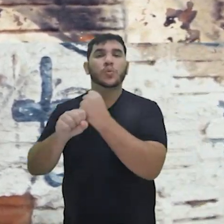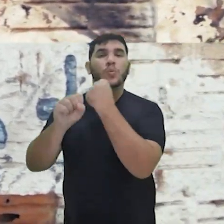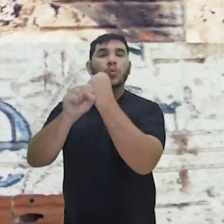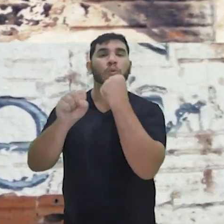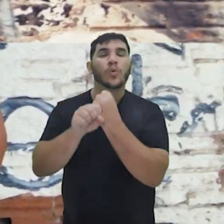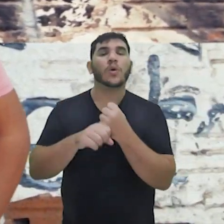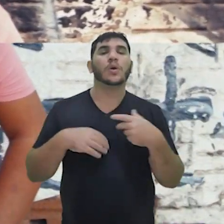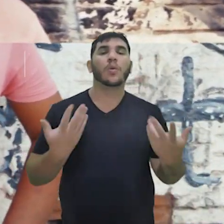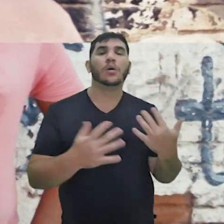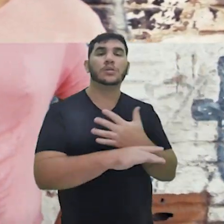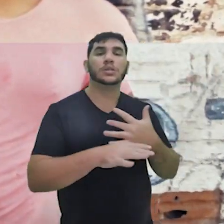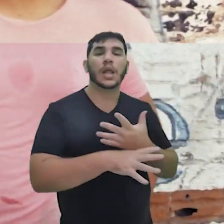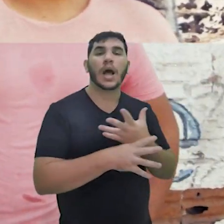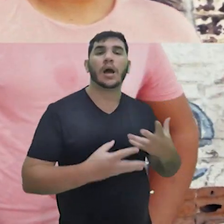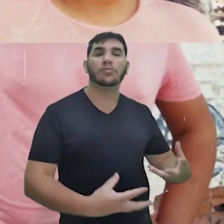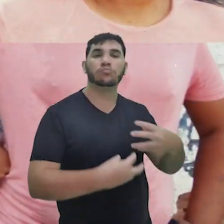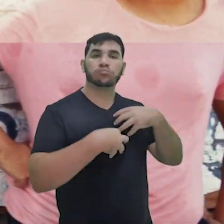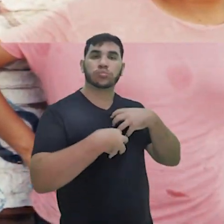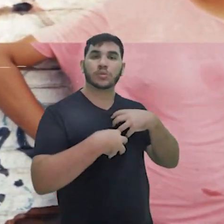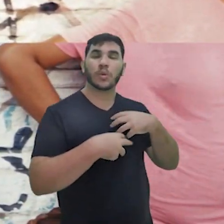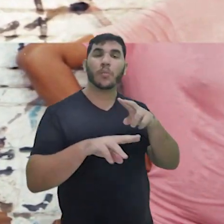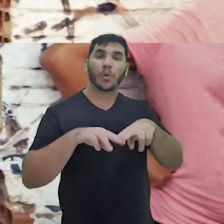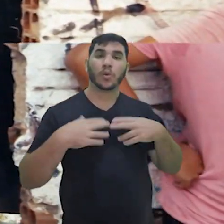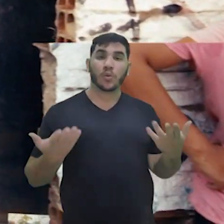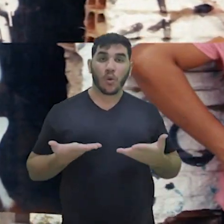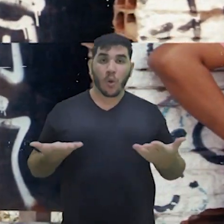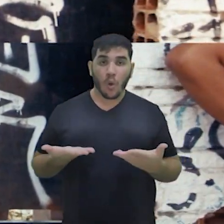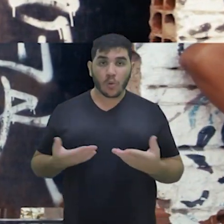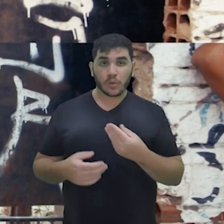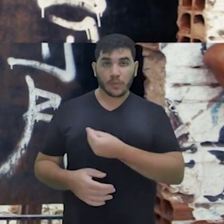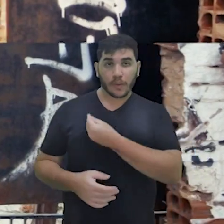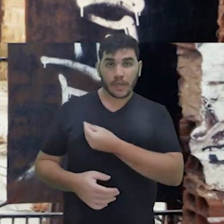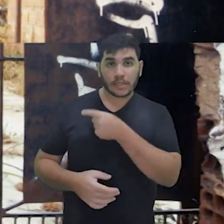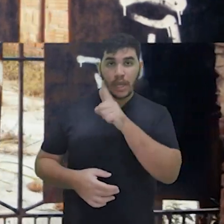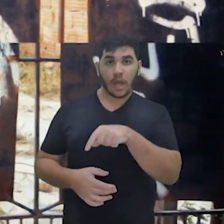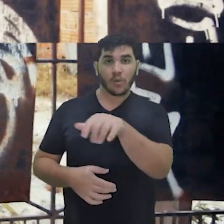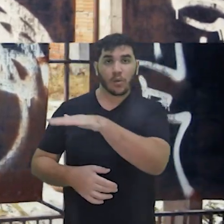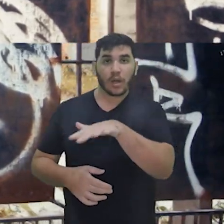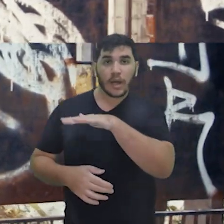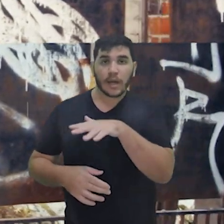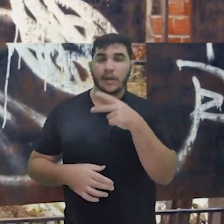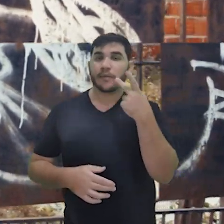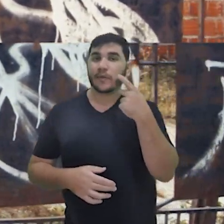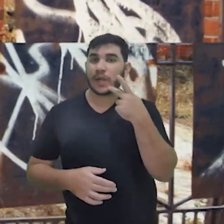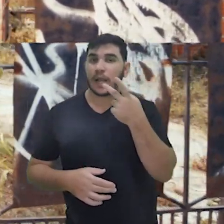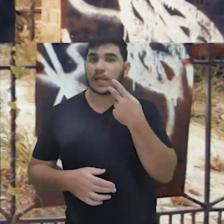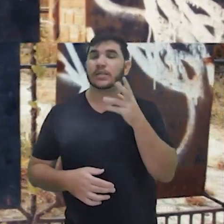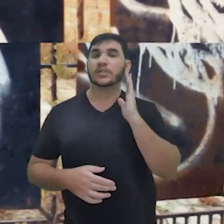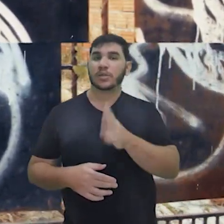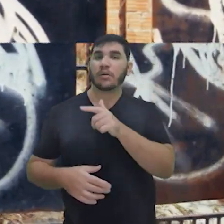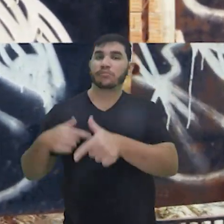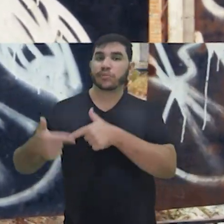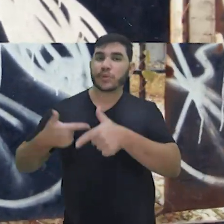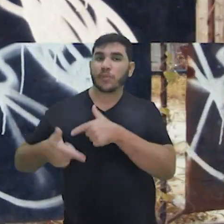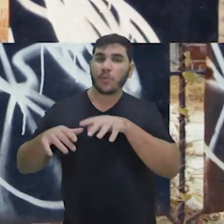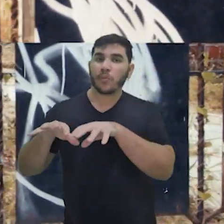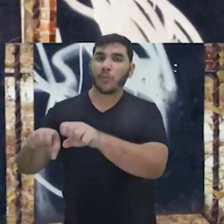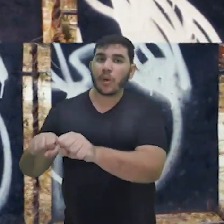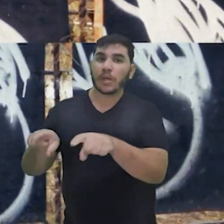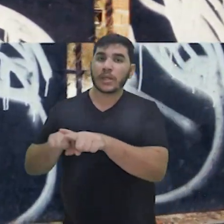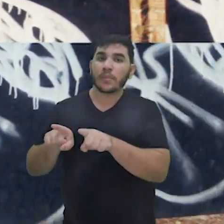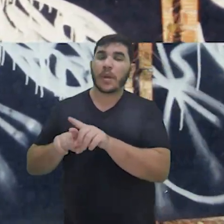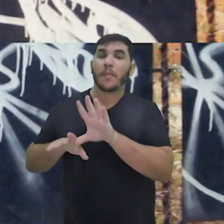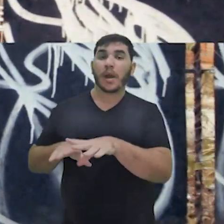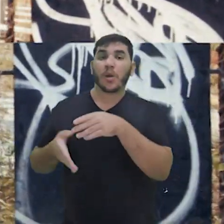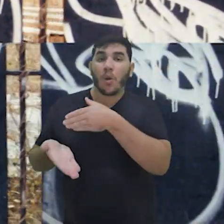que a gente habita. Então, estar aqui hoje é um lugar da cidade que a gente habitou durante 14 anos. Ruínas da sede. Mas tudo